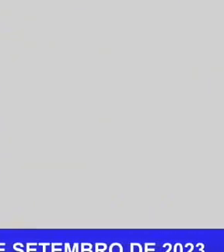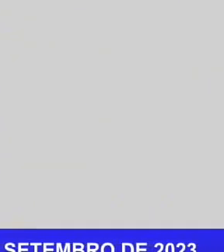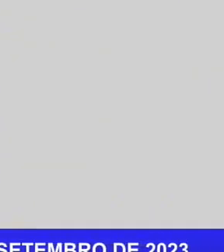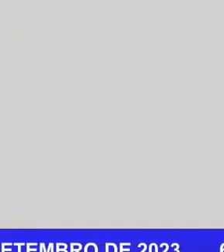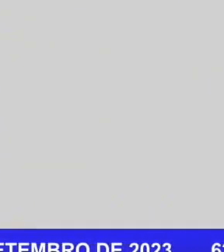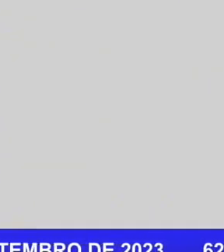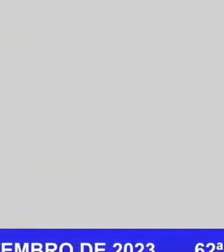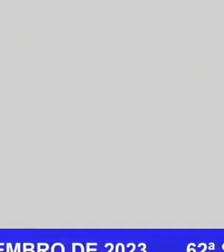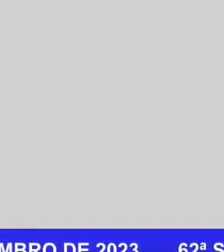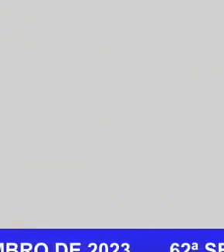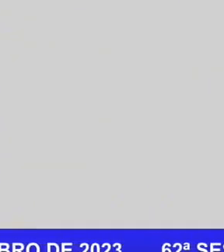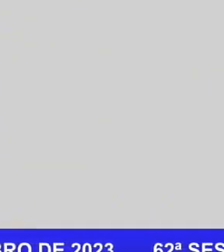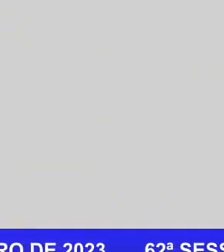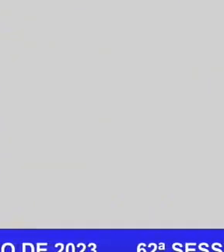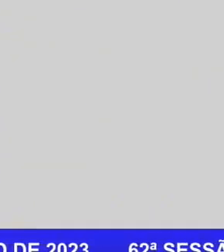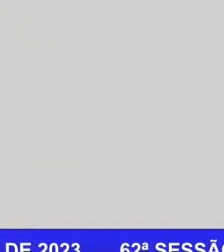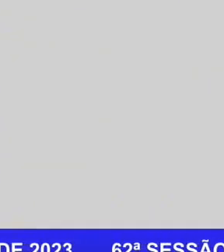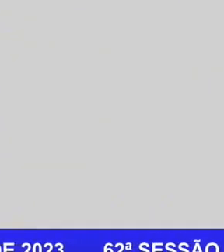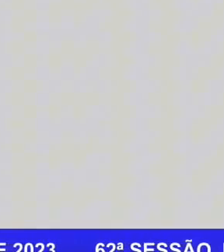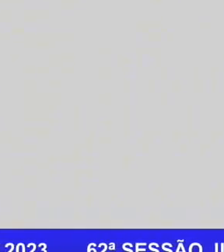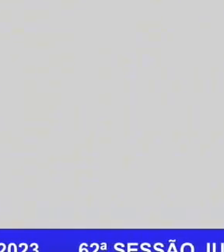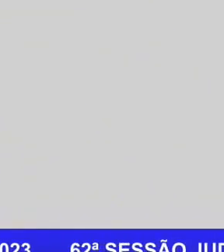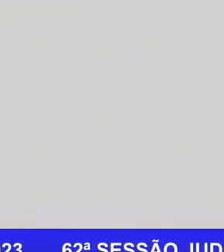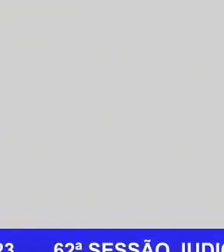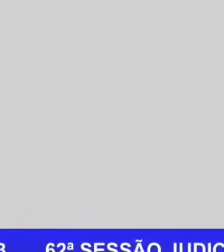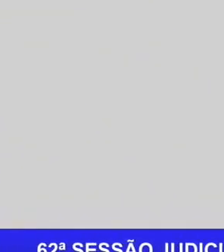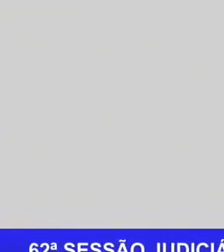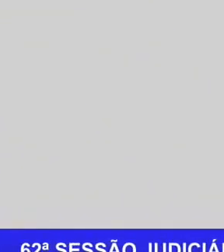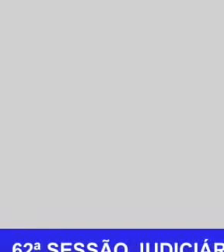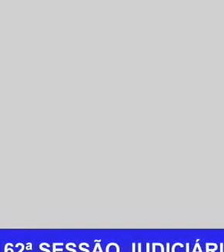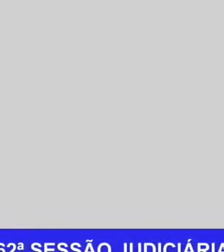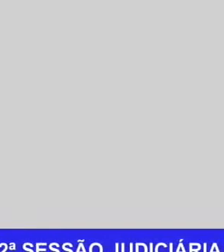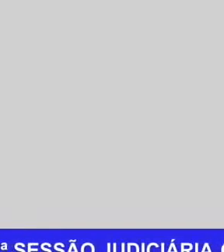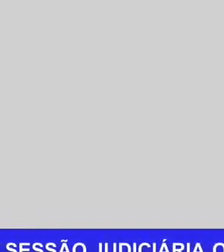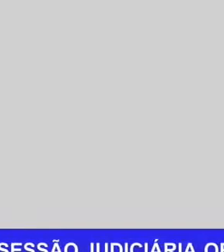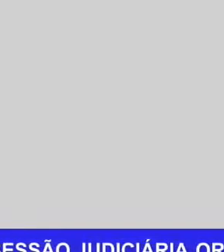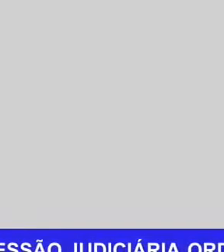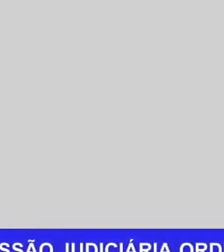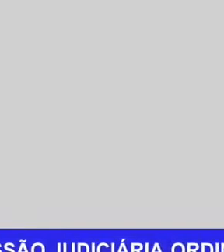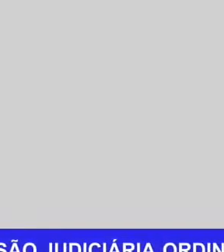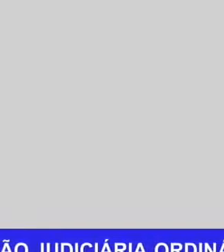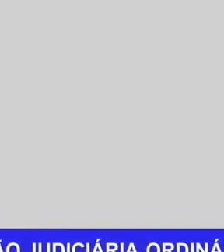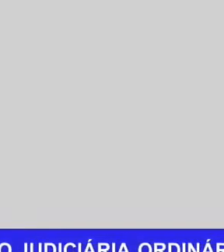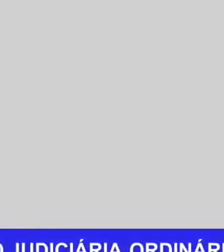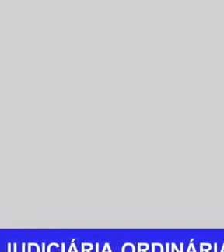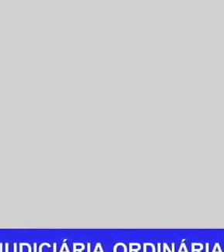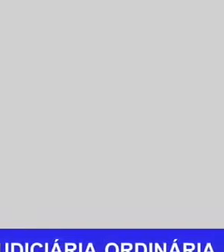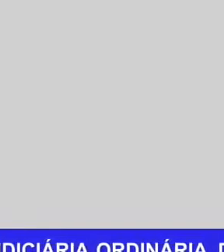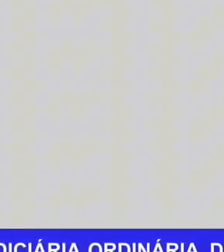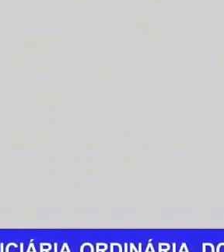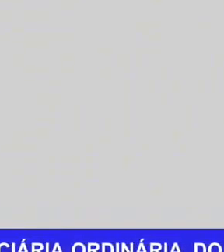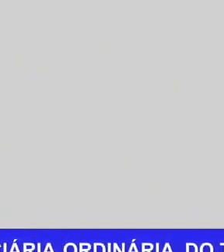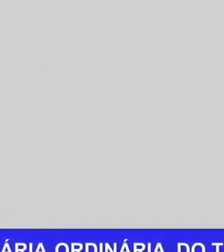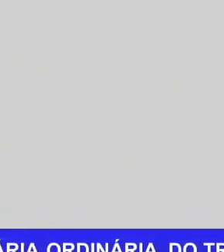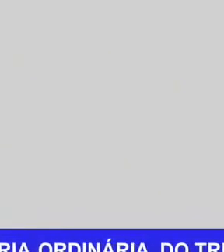iniciaremos a nossa transmissão. Informações descritas no canto inferior da tela, /azul.